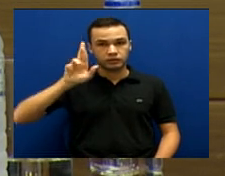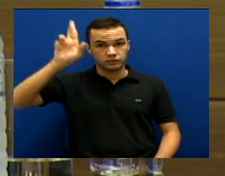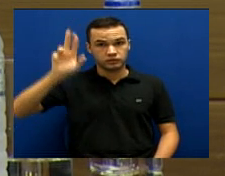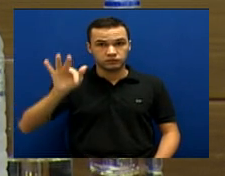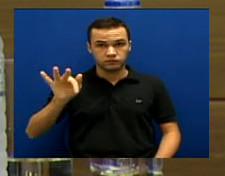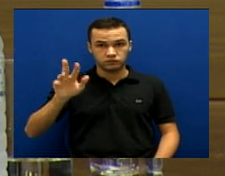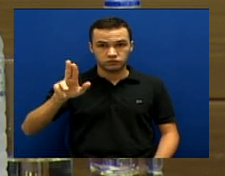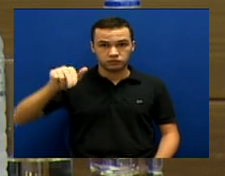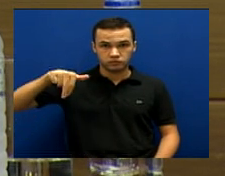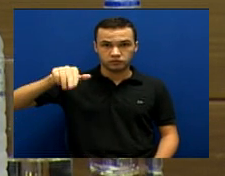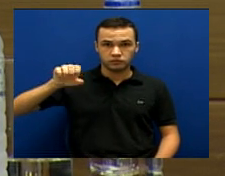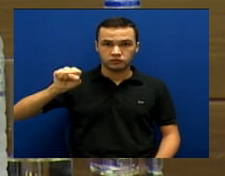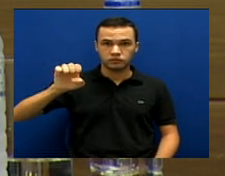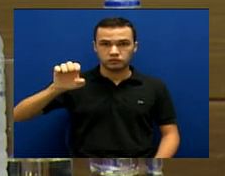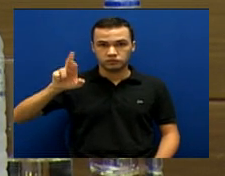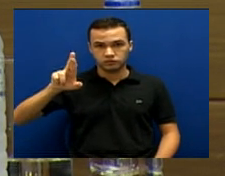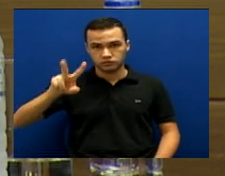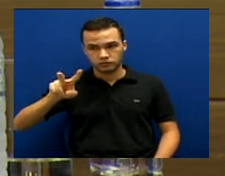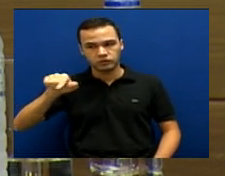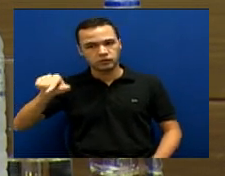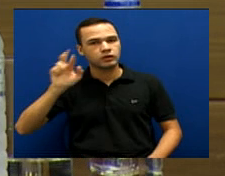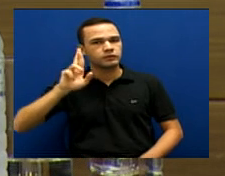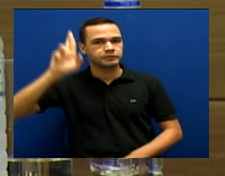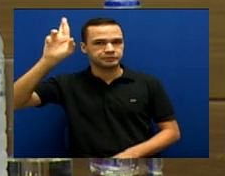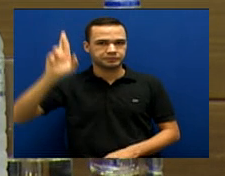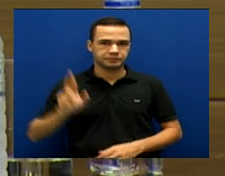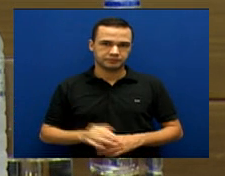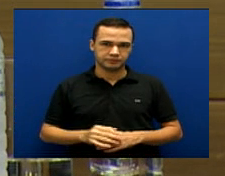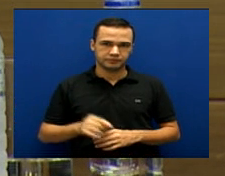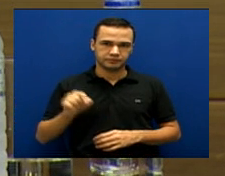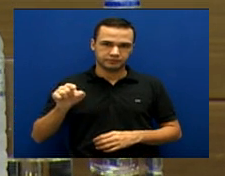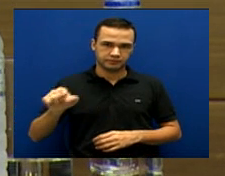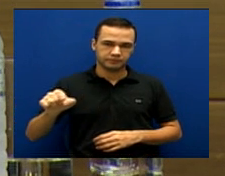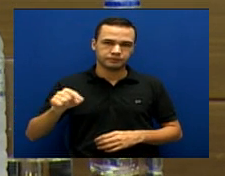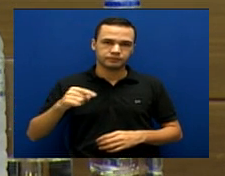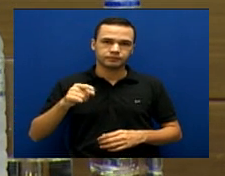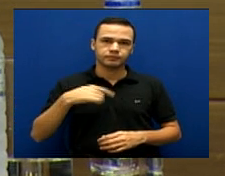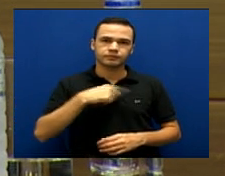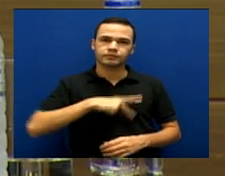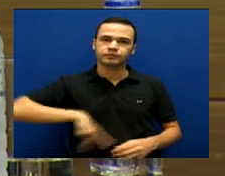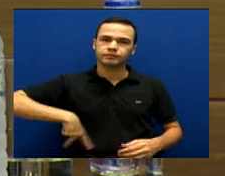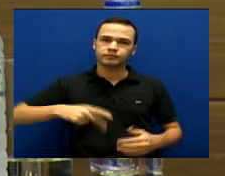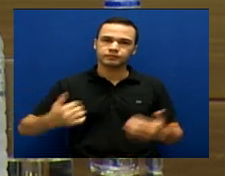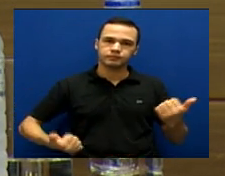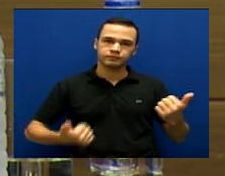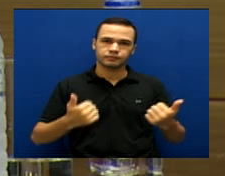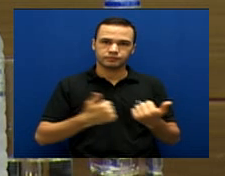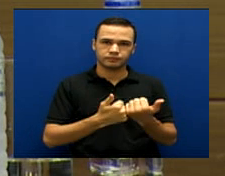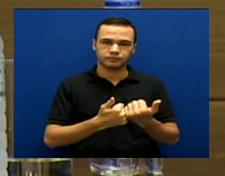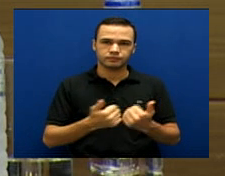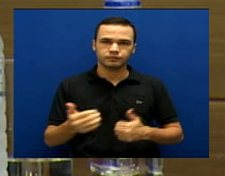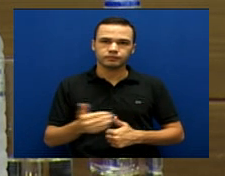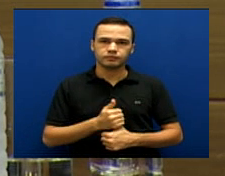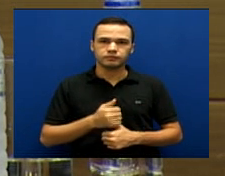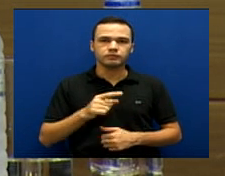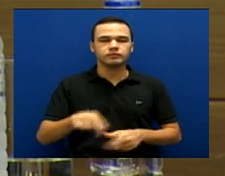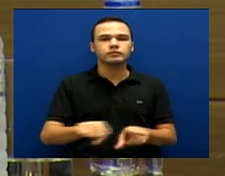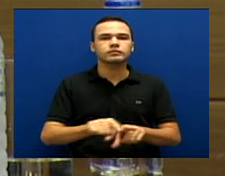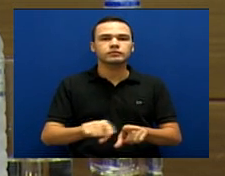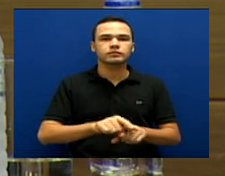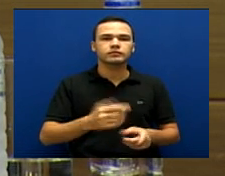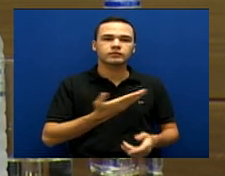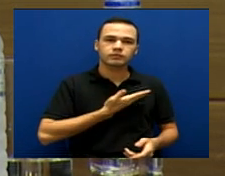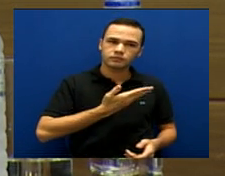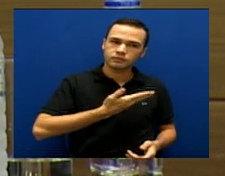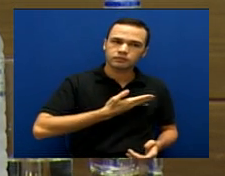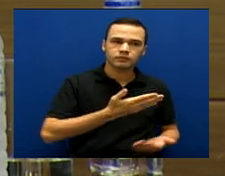silva nacional aqui representando aqui a a presidente da funserv osama os meus amigos